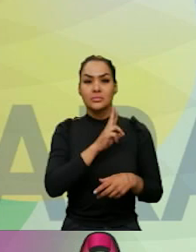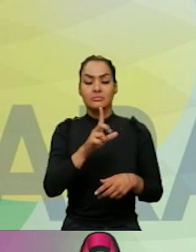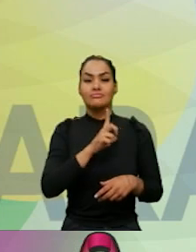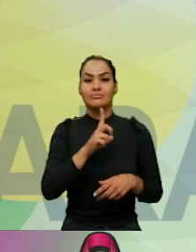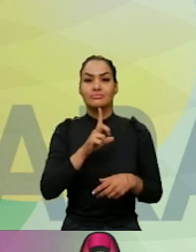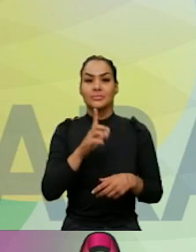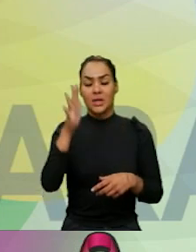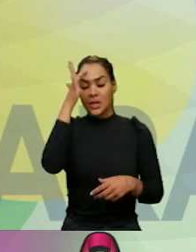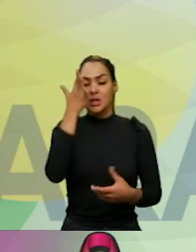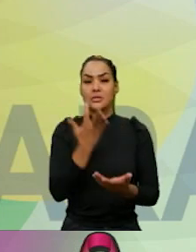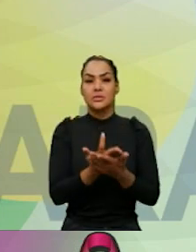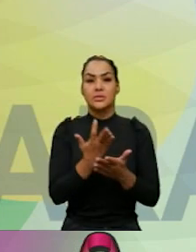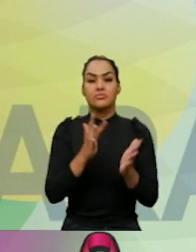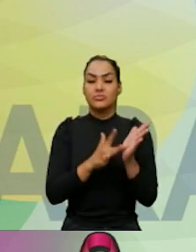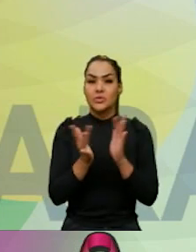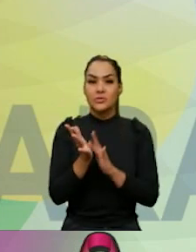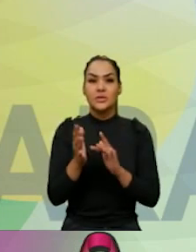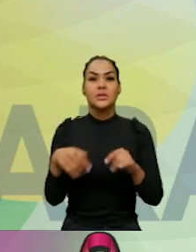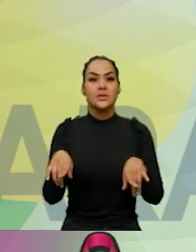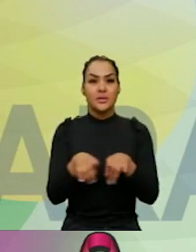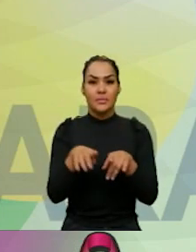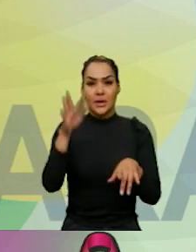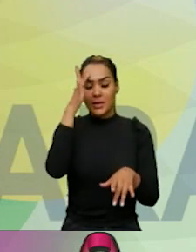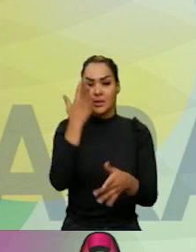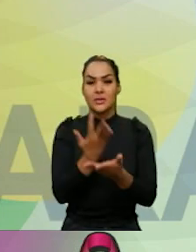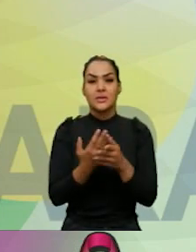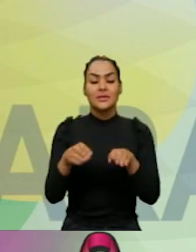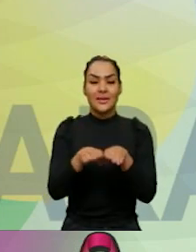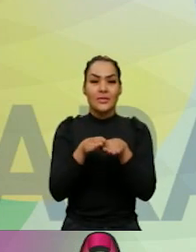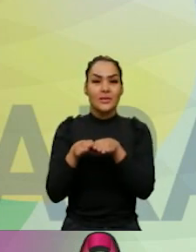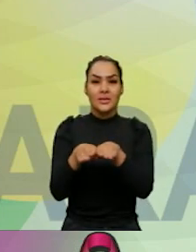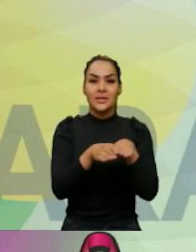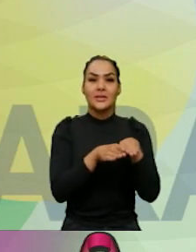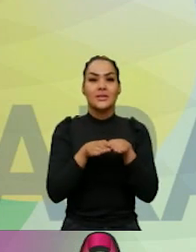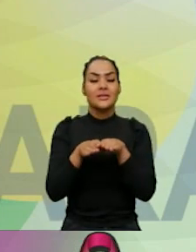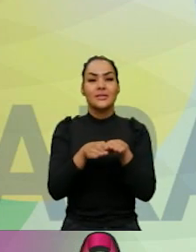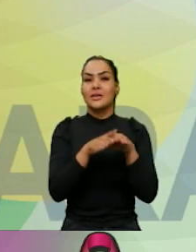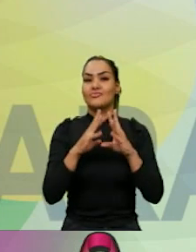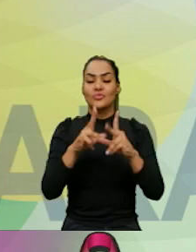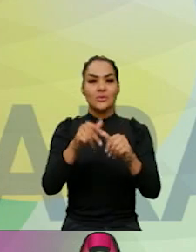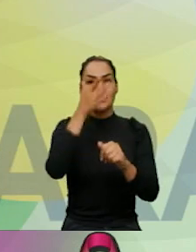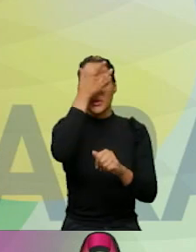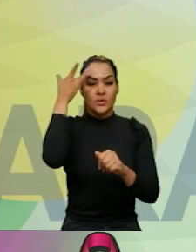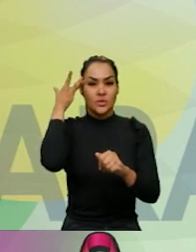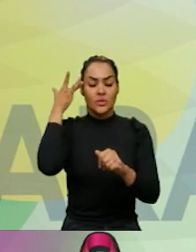de todos. A igualdade de todos, nós somos iguais.